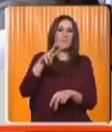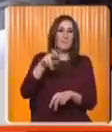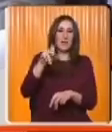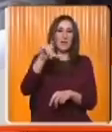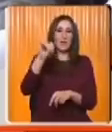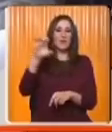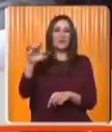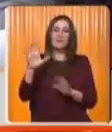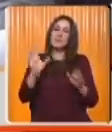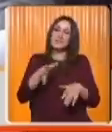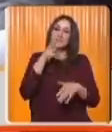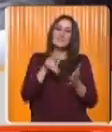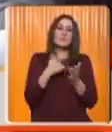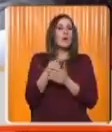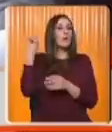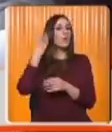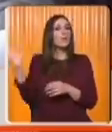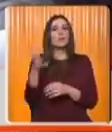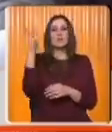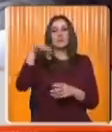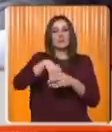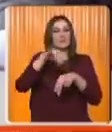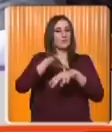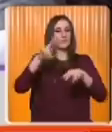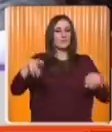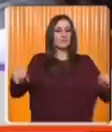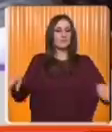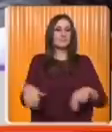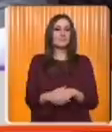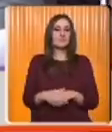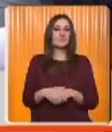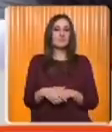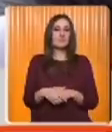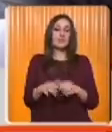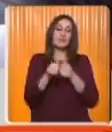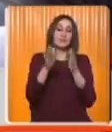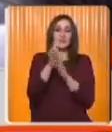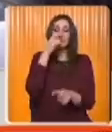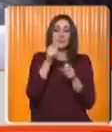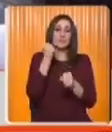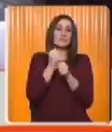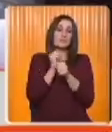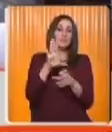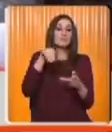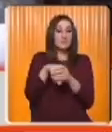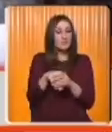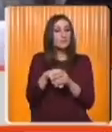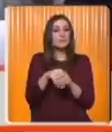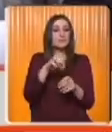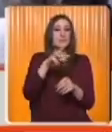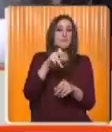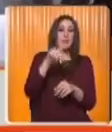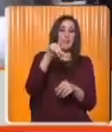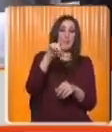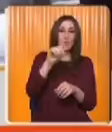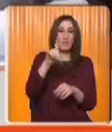Clinic. Não me canso de dizer da qualidade da clínica do Dr. Paulo Malo e de quantos trabalham nestas clínicas. Estamos a